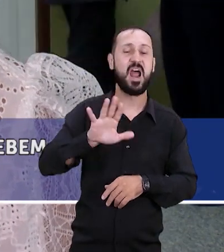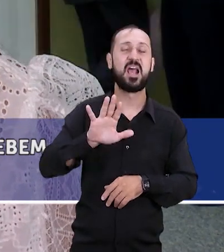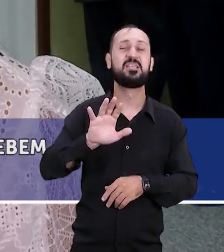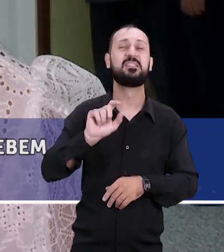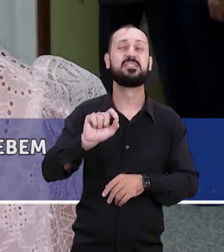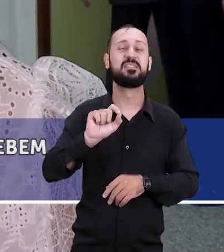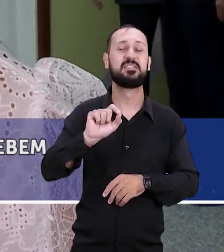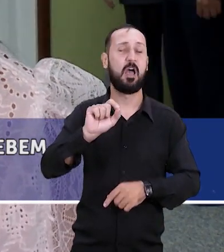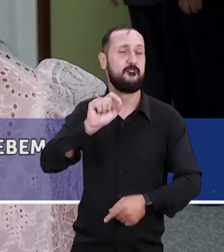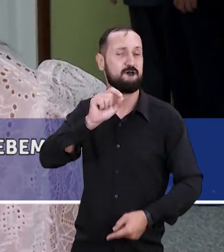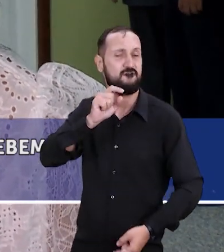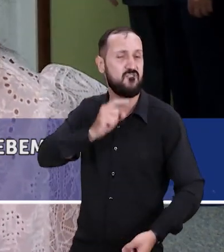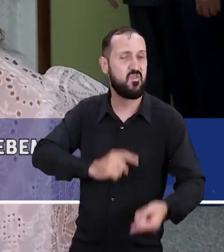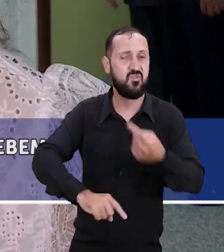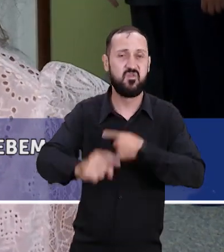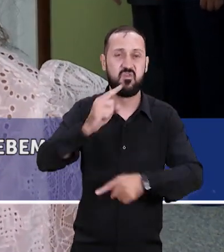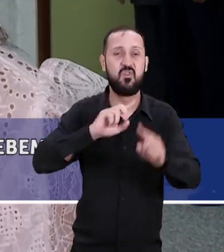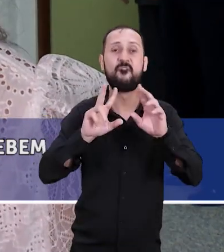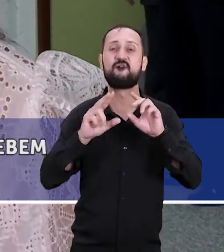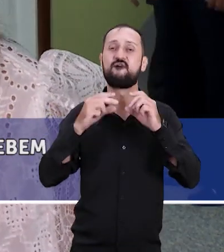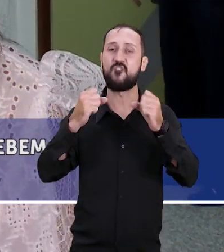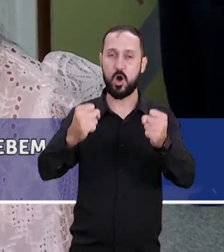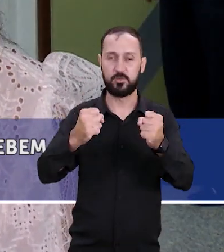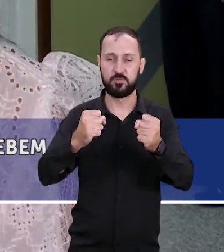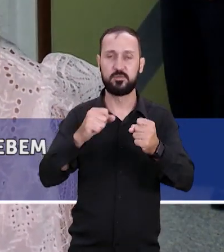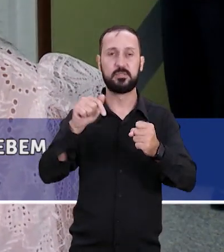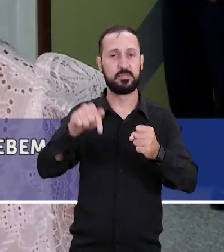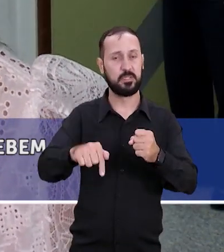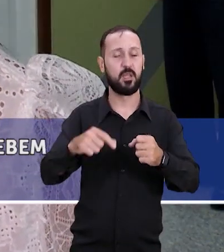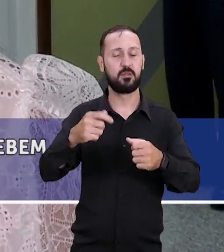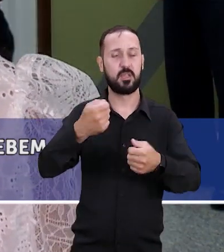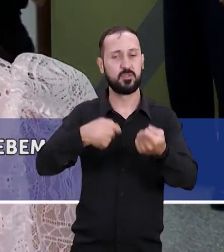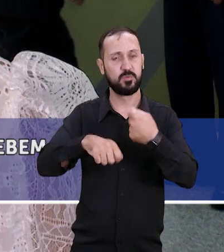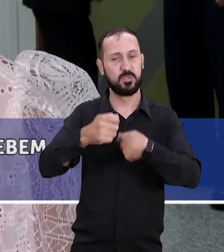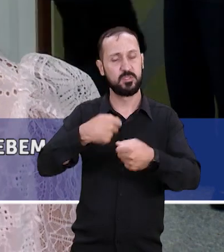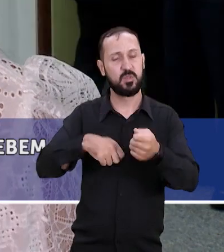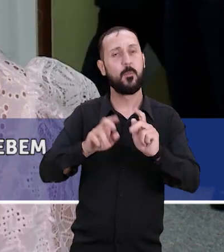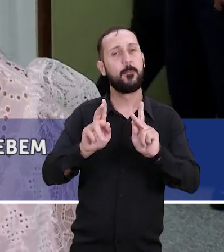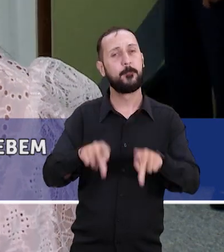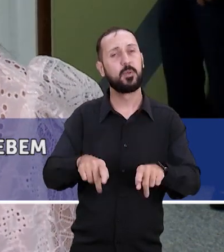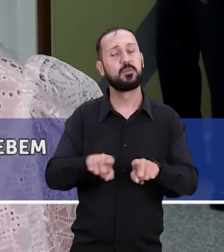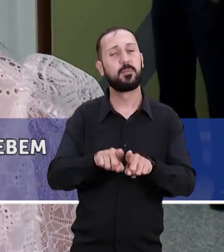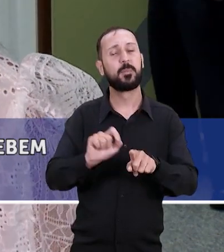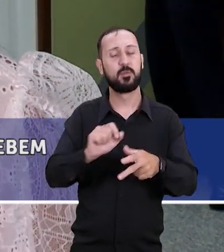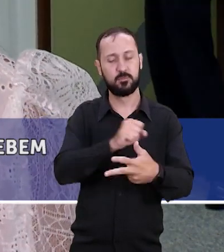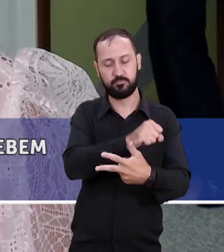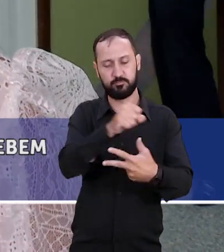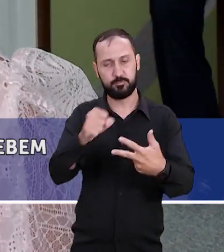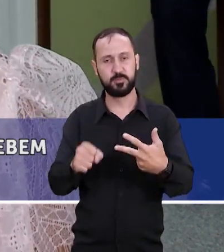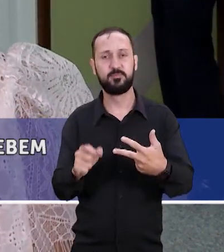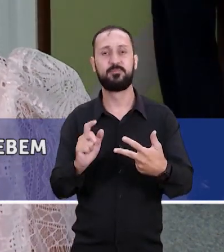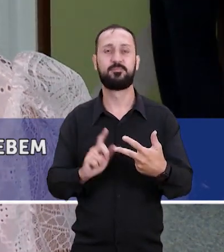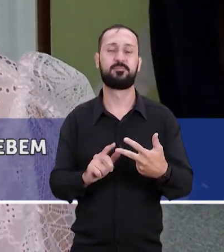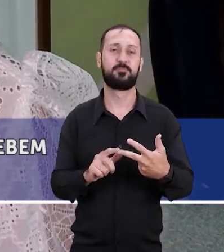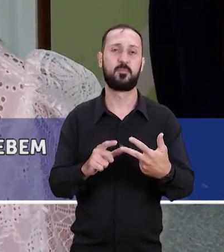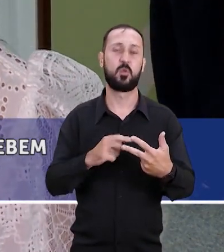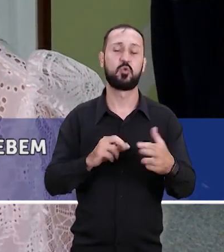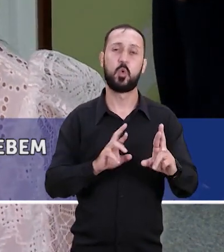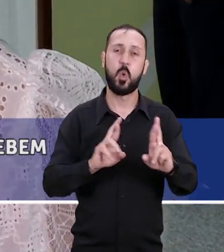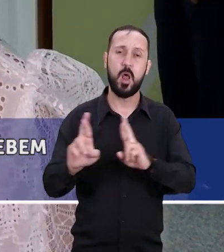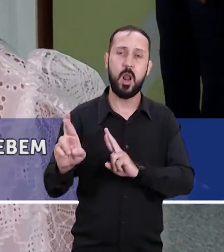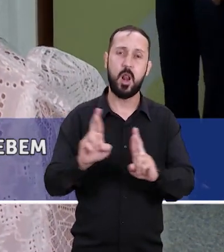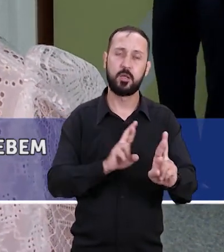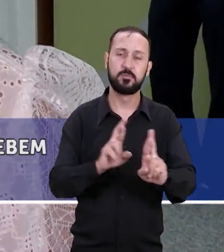é o mais visível, né, o nosso avanço mais visível. E dentro dessa administração pública, incluem-se também